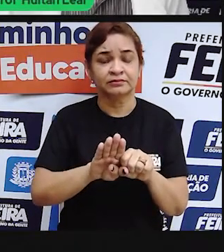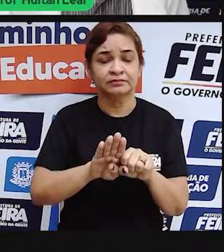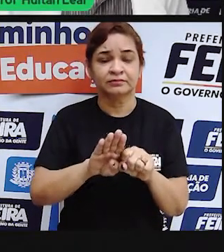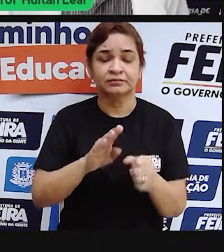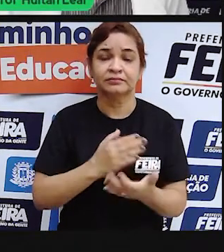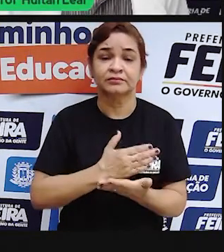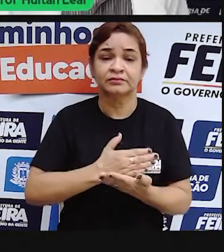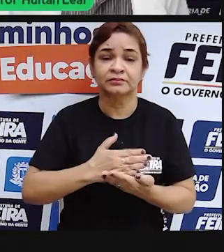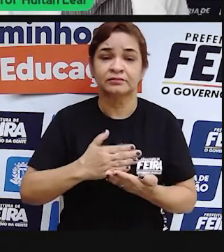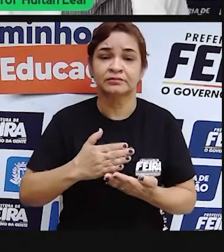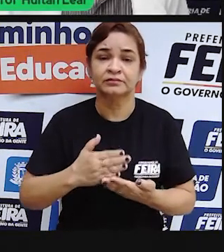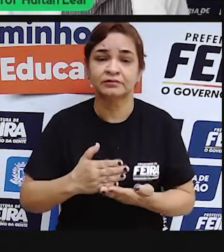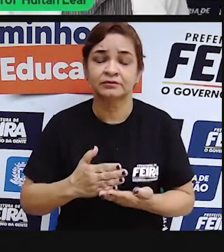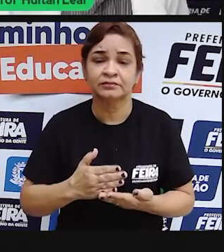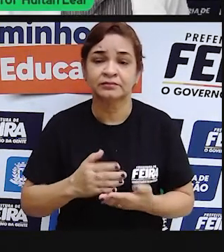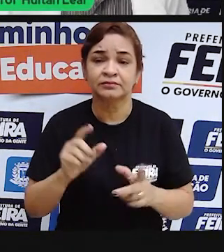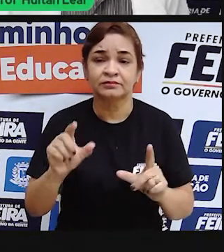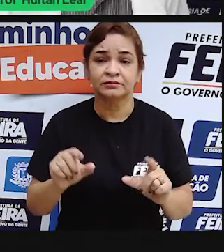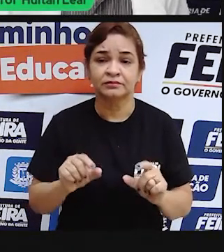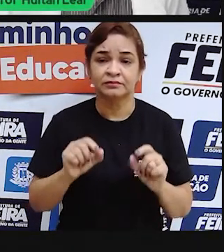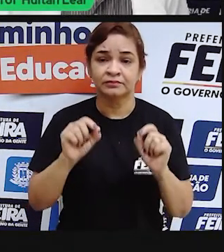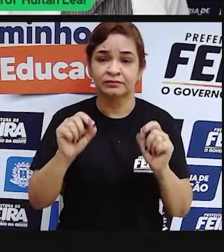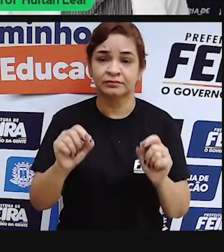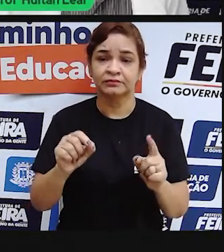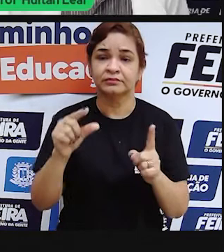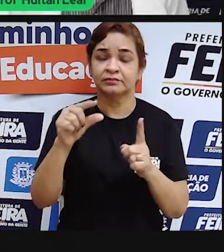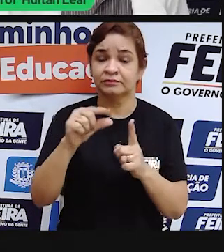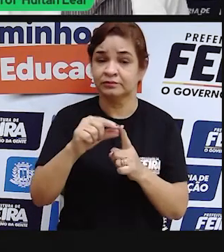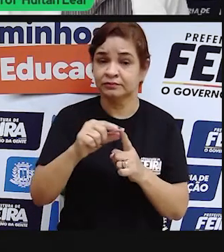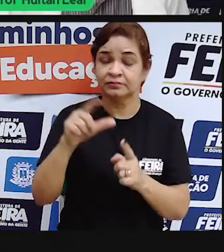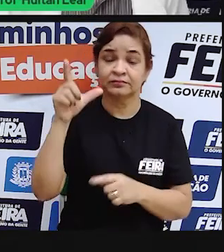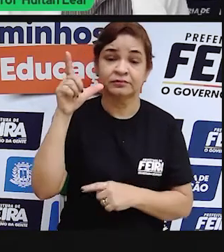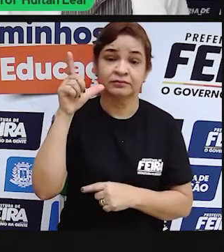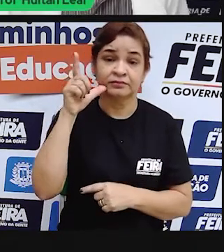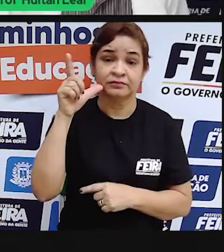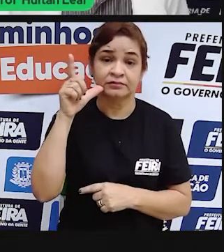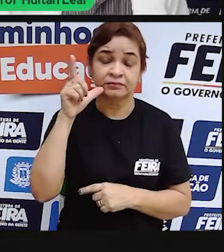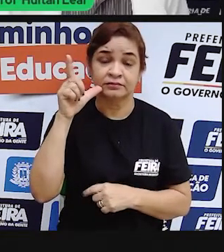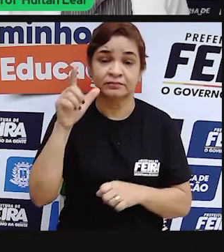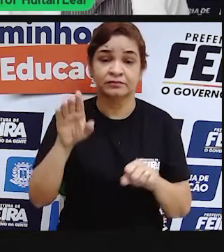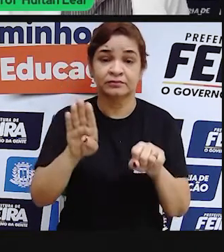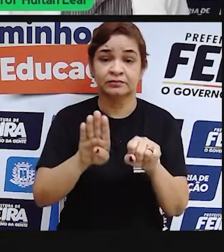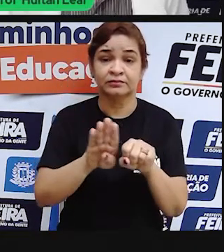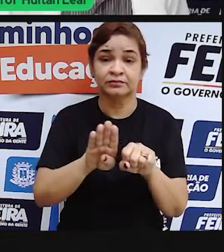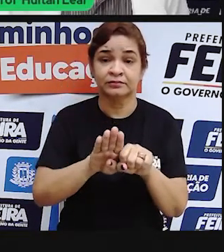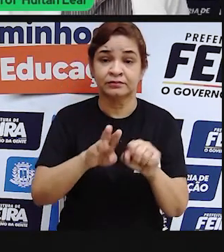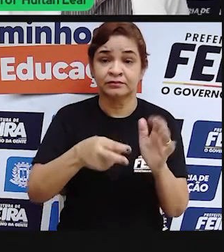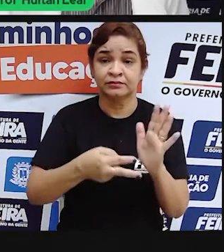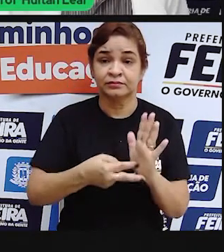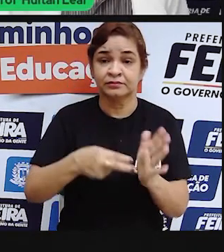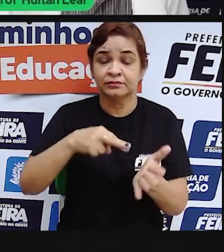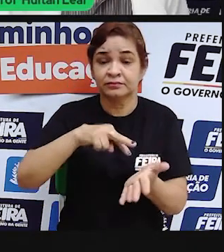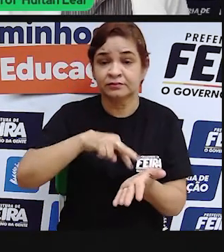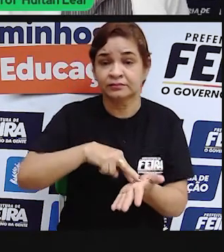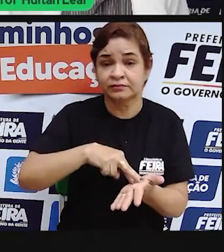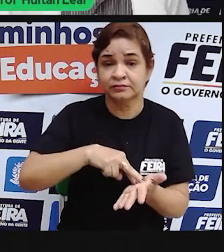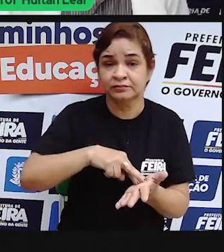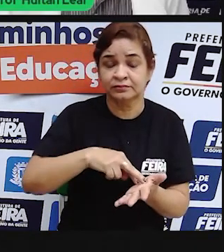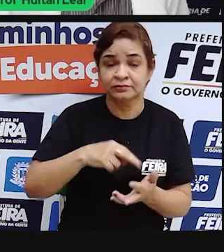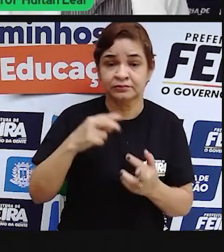palavra substantivo? Também a palavra que vem do latim, substantivo, que significa